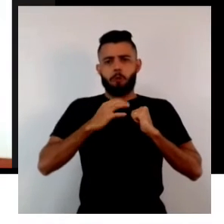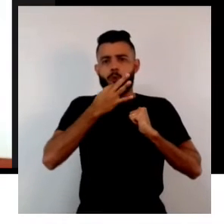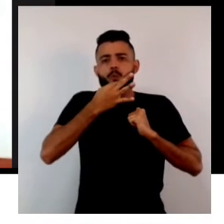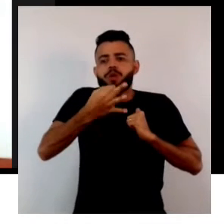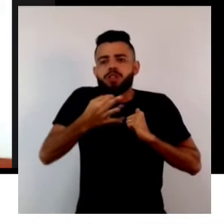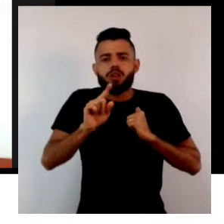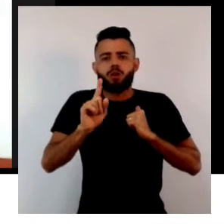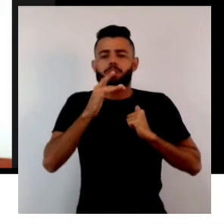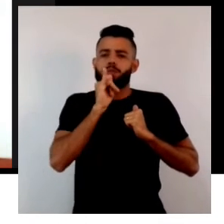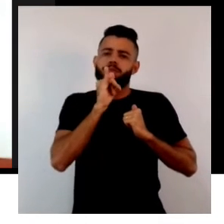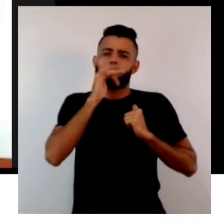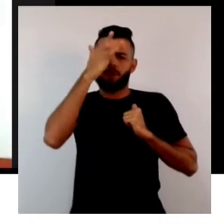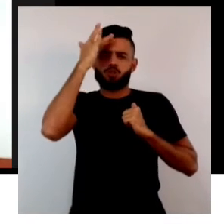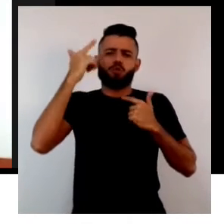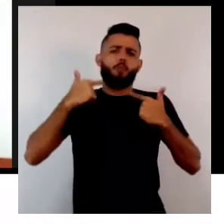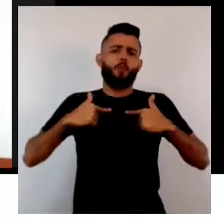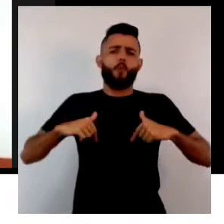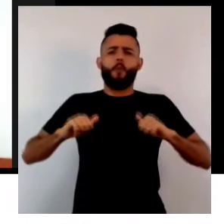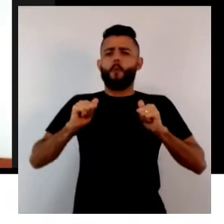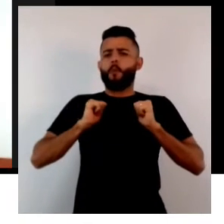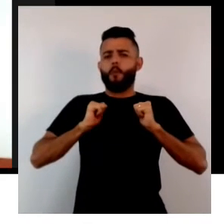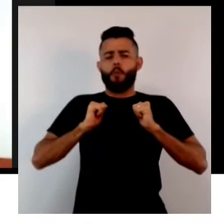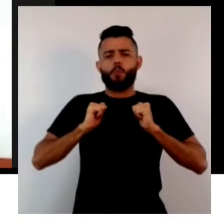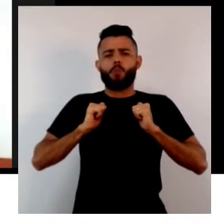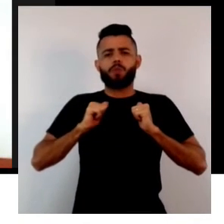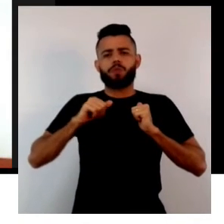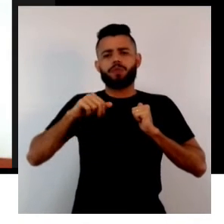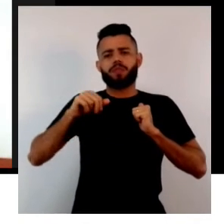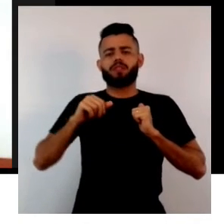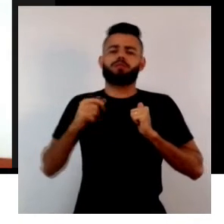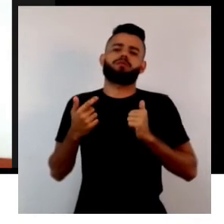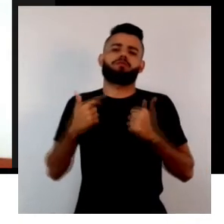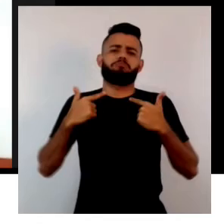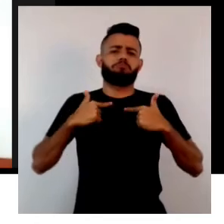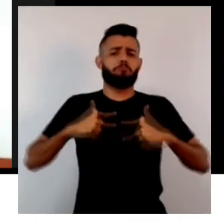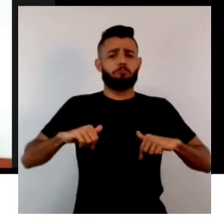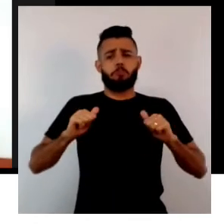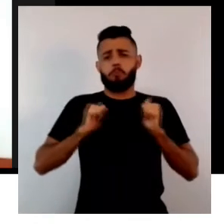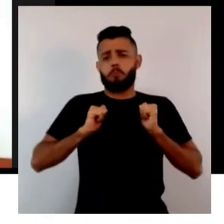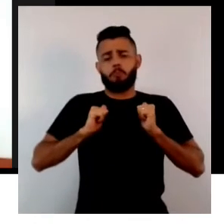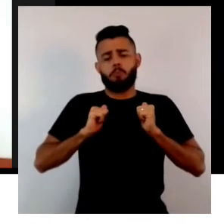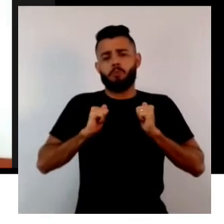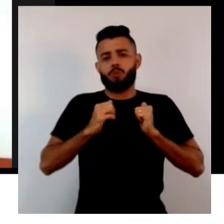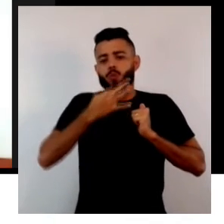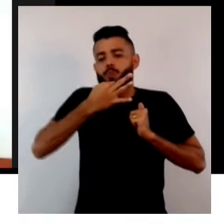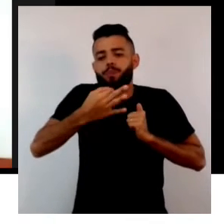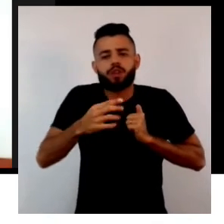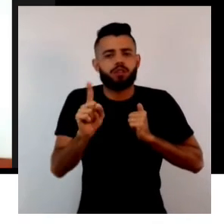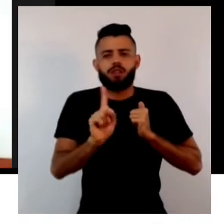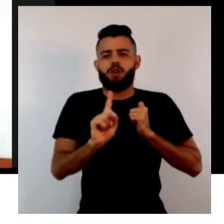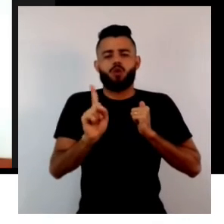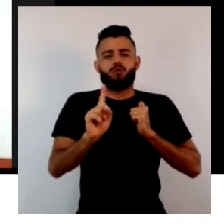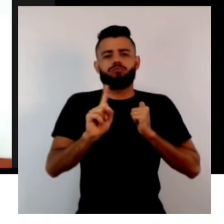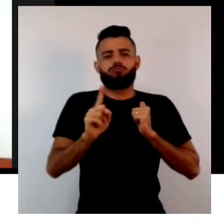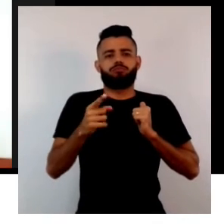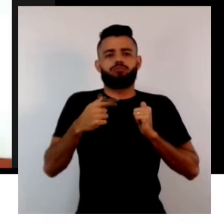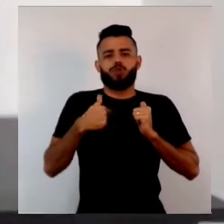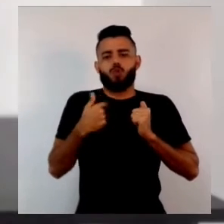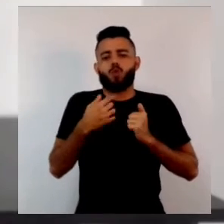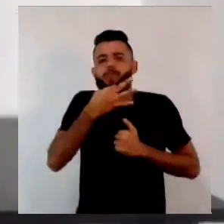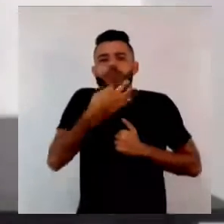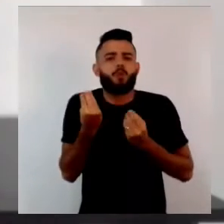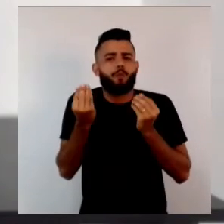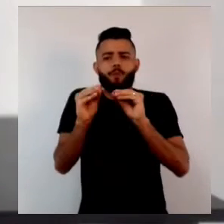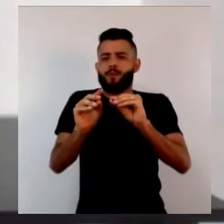né? Que neutralidade foi muito usada também. Imparcial, talvez, porque é não tomar parte, né? Mas você pode acreditar que